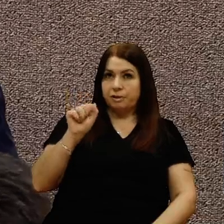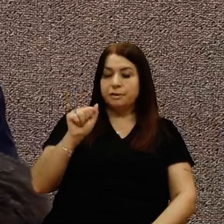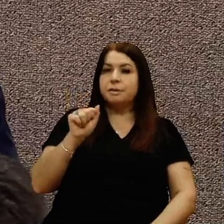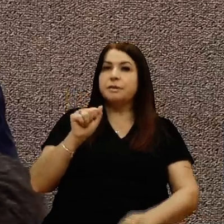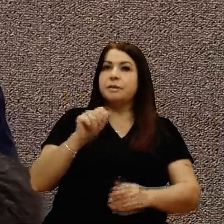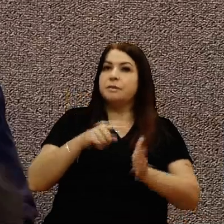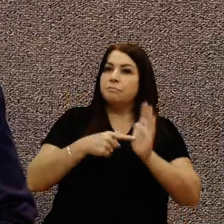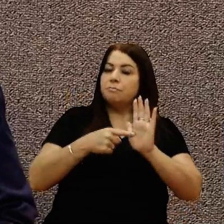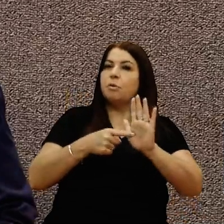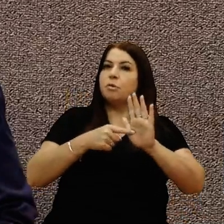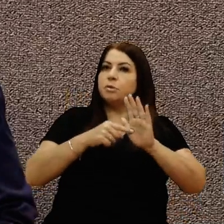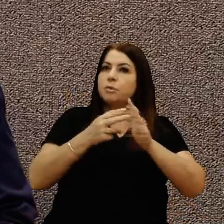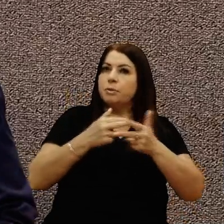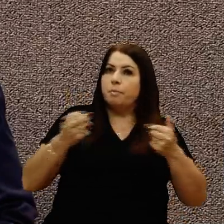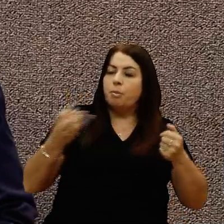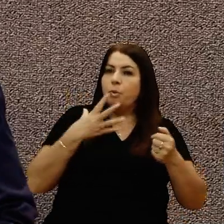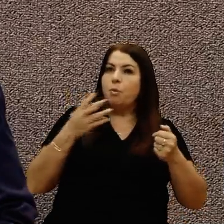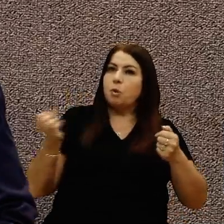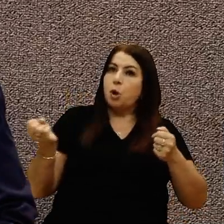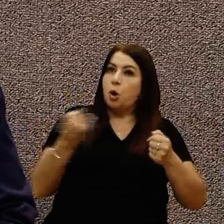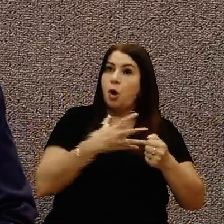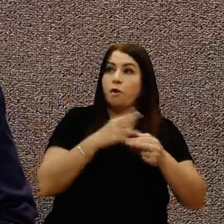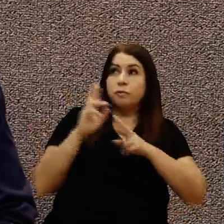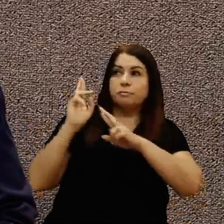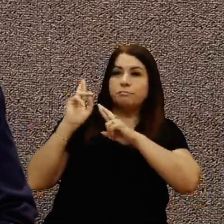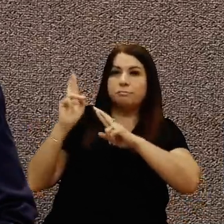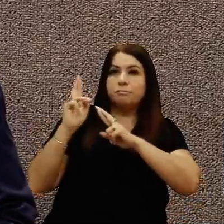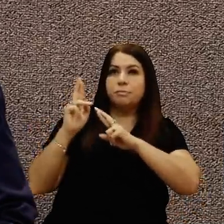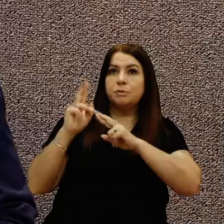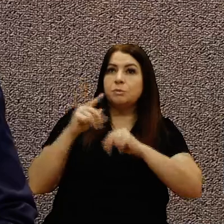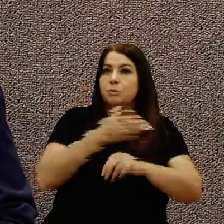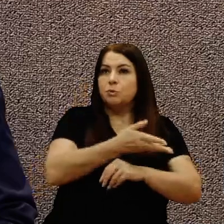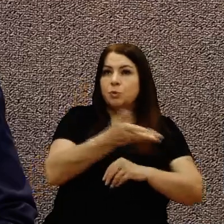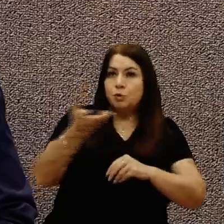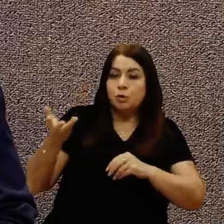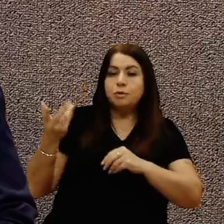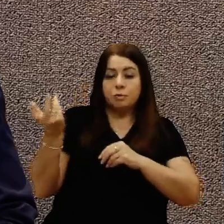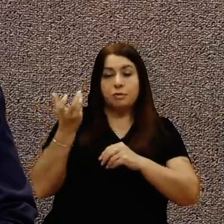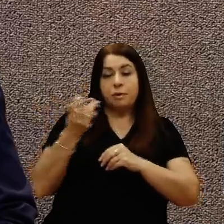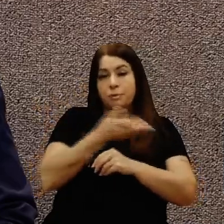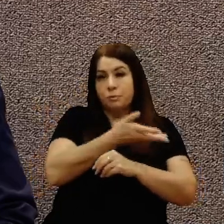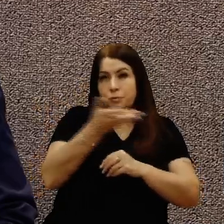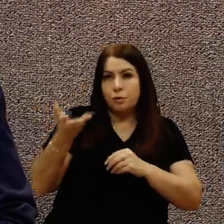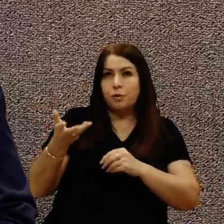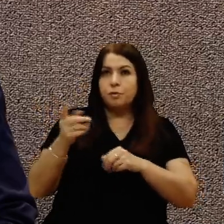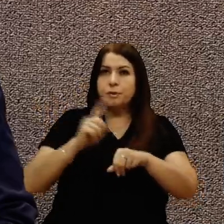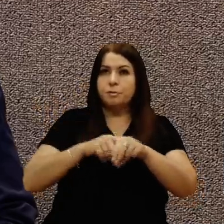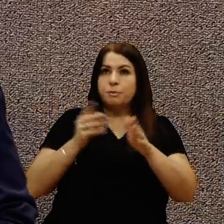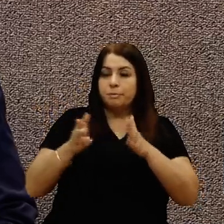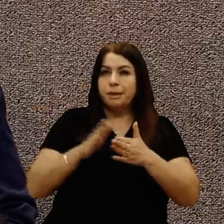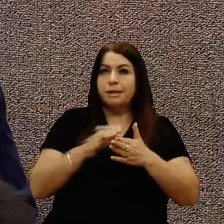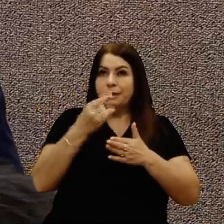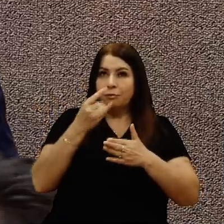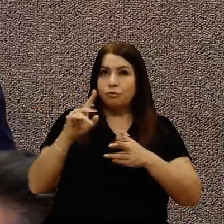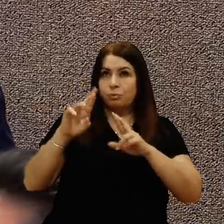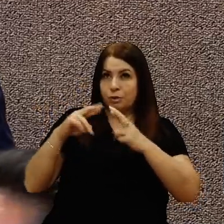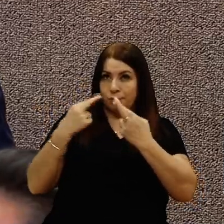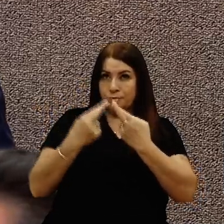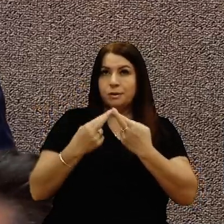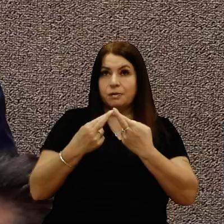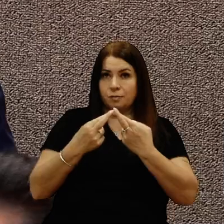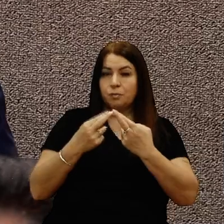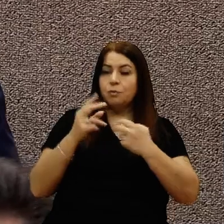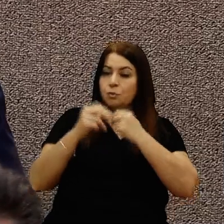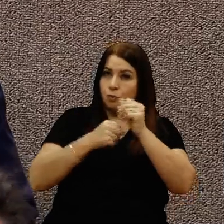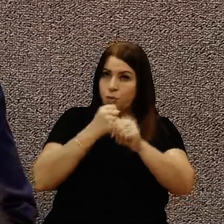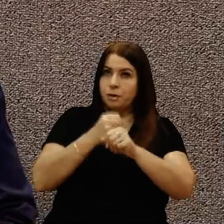da coisa nova, das coisas que nos trazem esperança. E o que eu desejo para todos nós, neste momento, nessa última sessão ordinária do